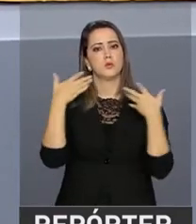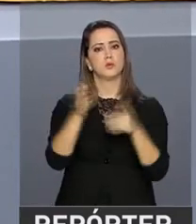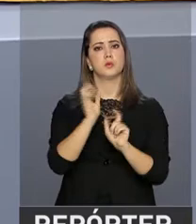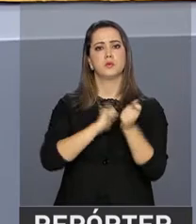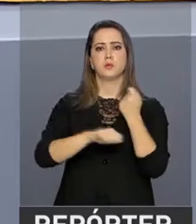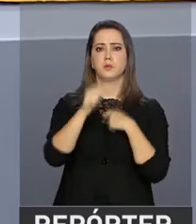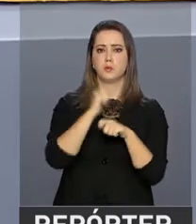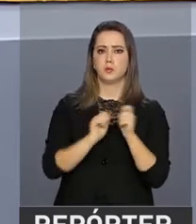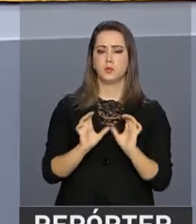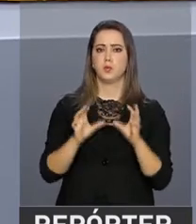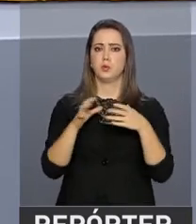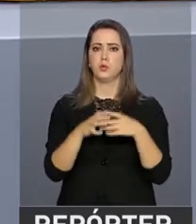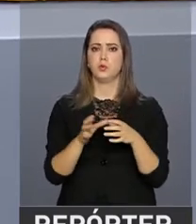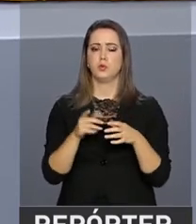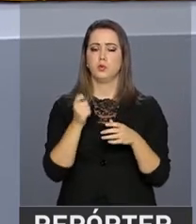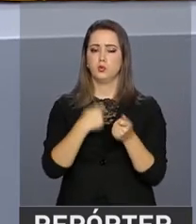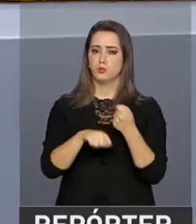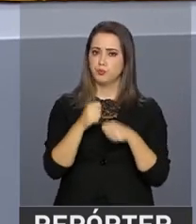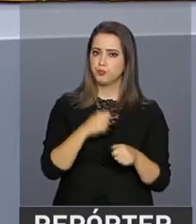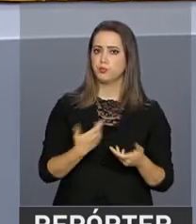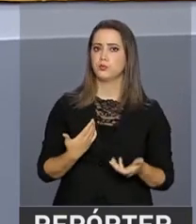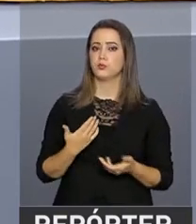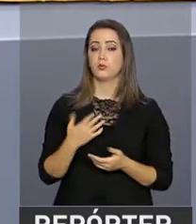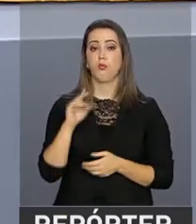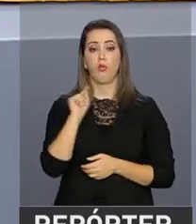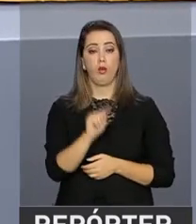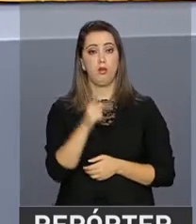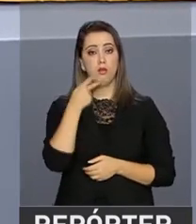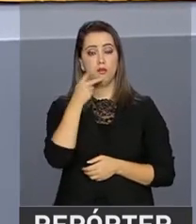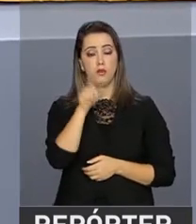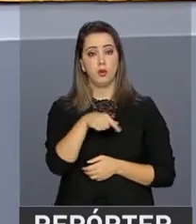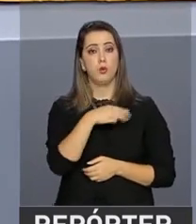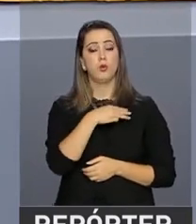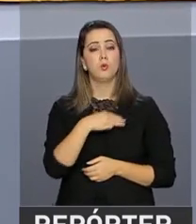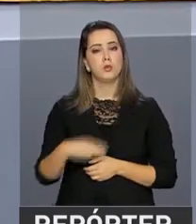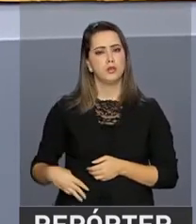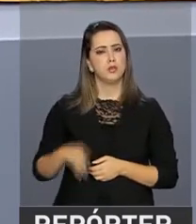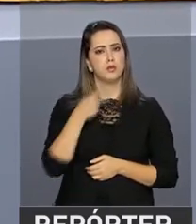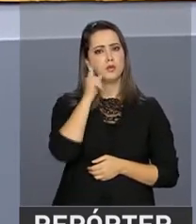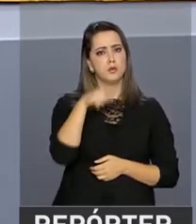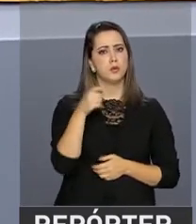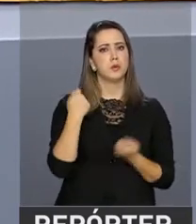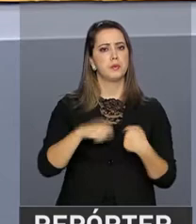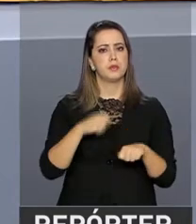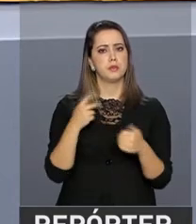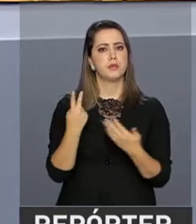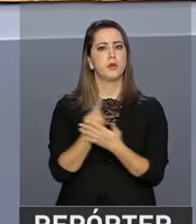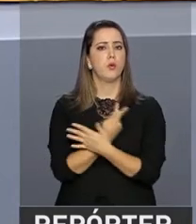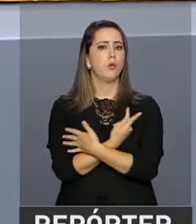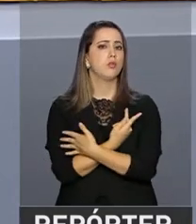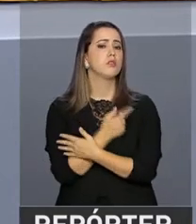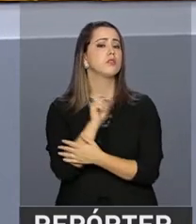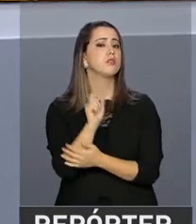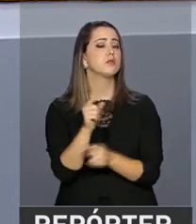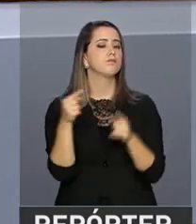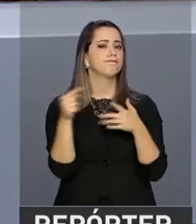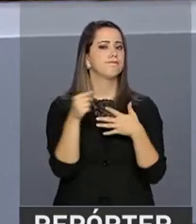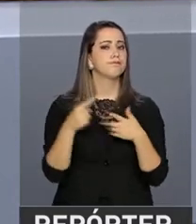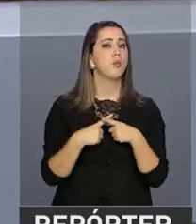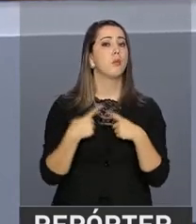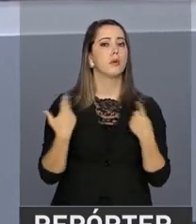e especialistas no setor na avaliação de moreira franco a reforma é necessária porque entre outros motivos